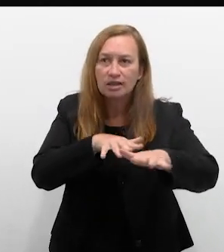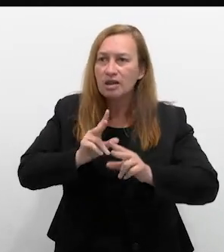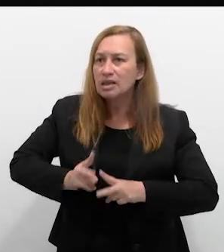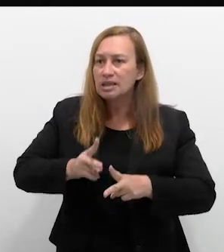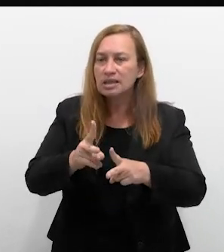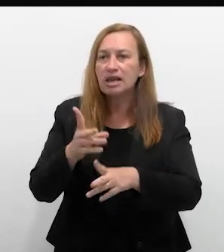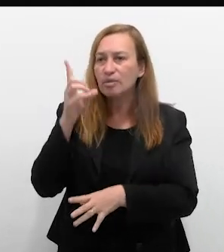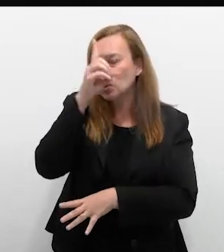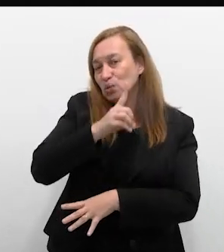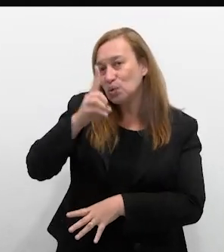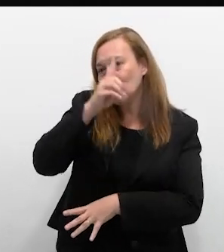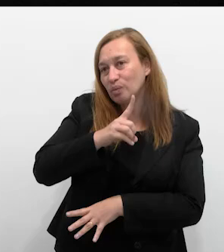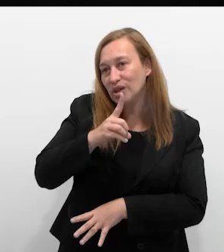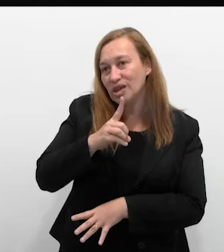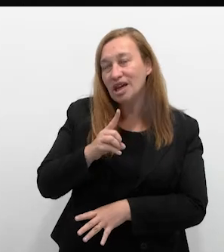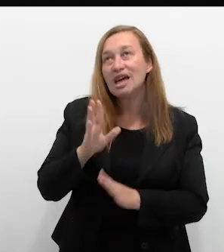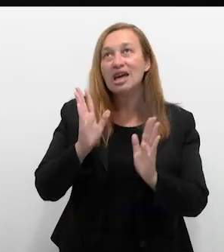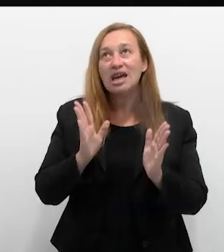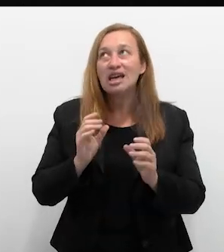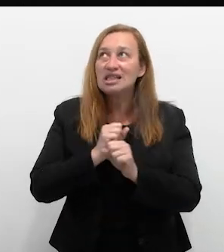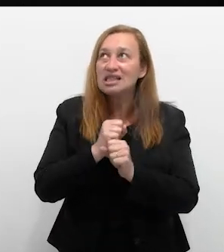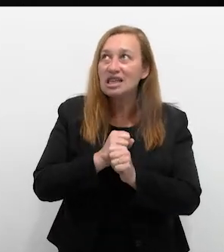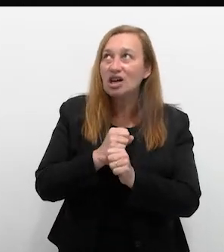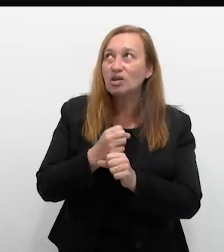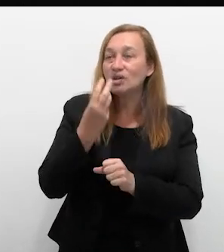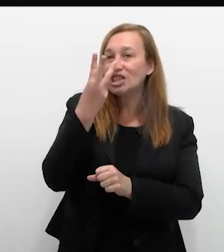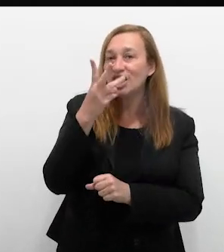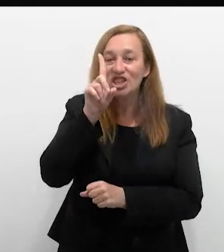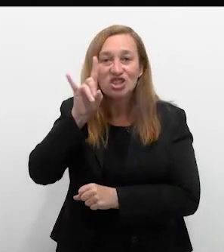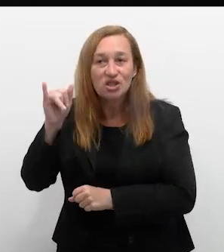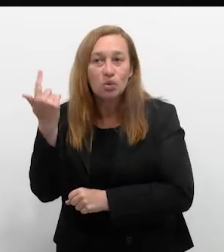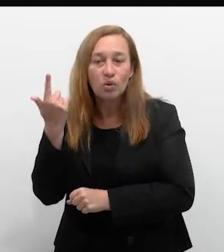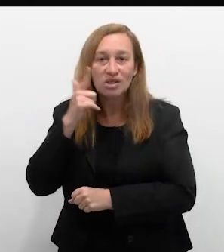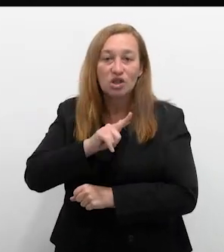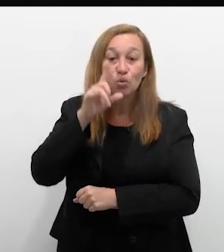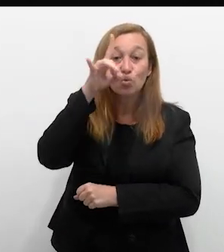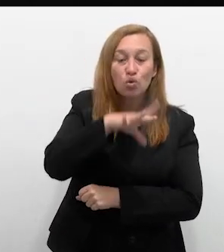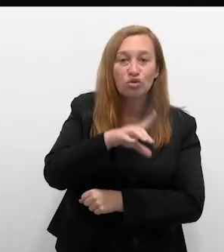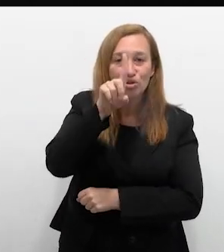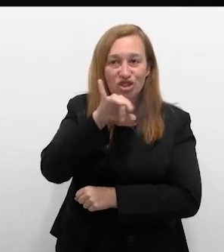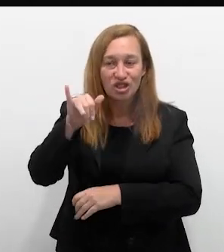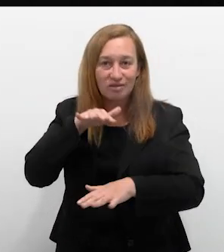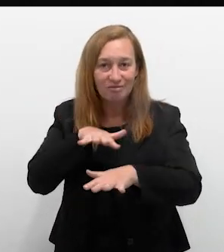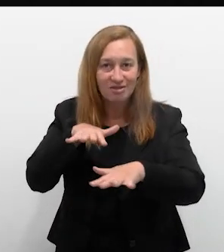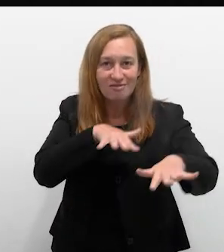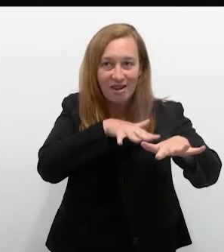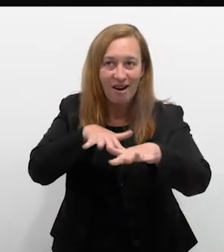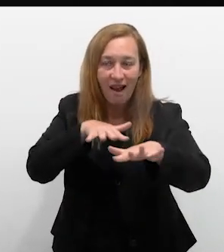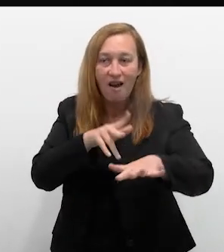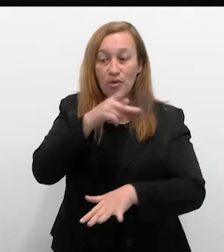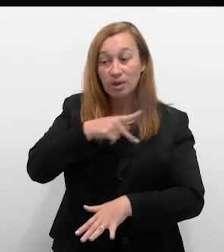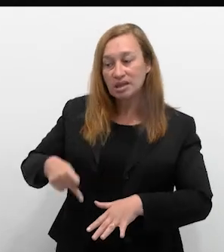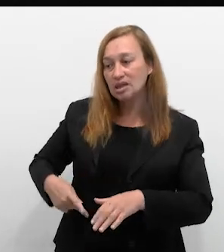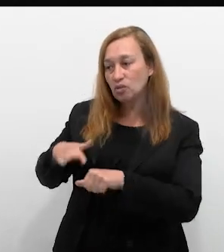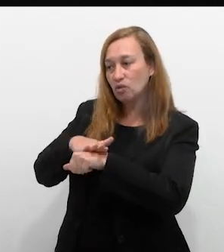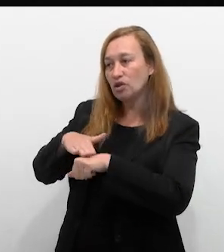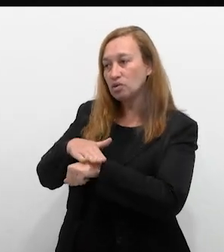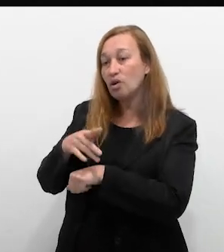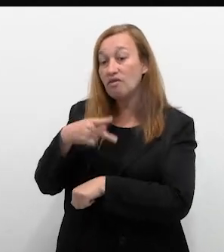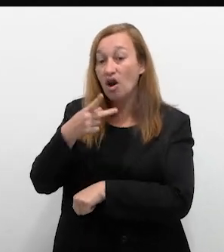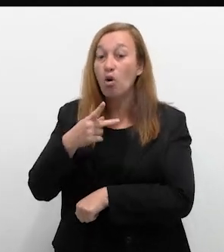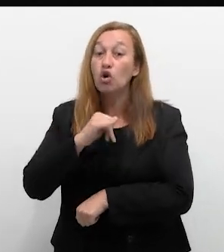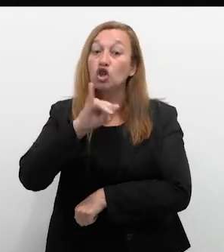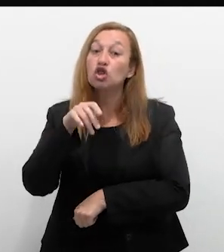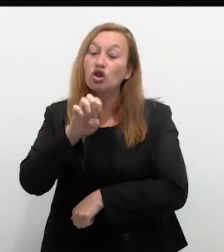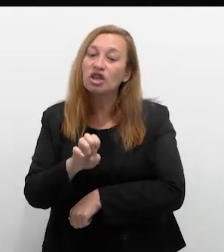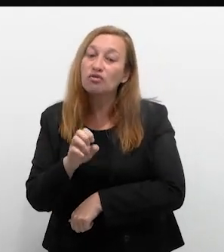desfilando sempre no domingo, esse ano com os 3 dias conseguiu desfilar em outro dia, e aí o presidente teve uma conversa comigo